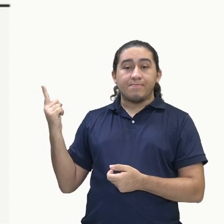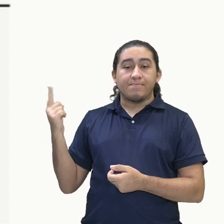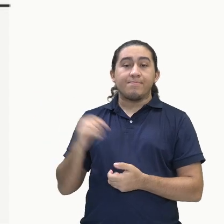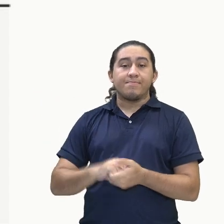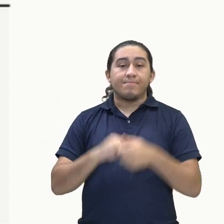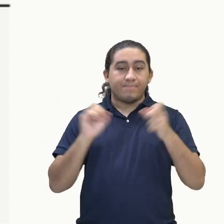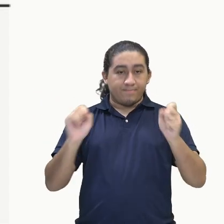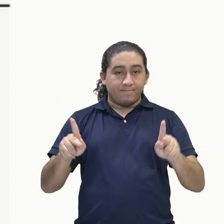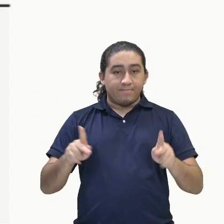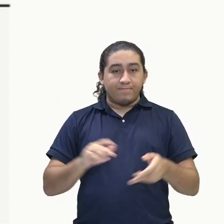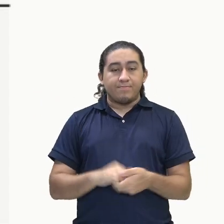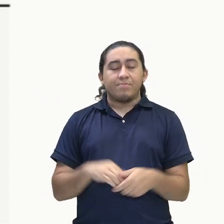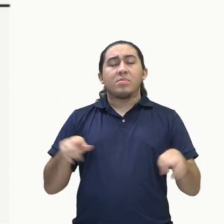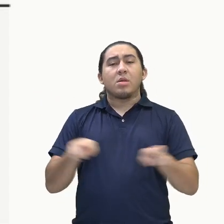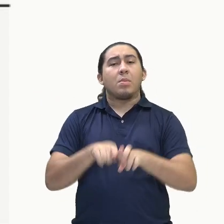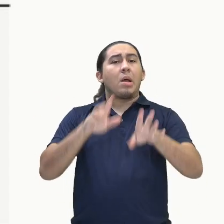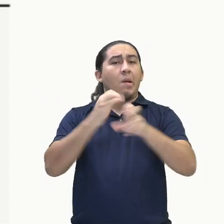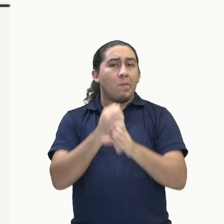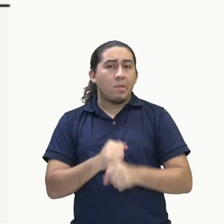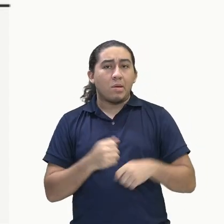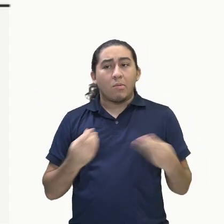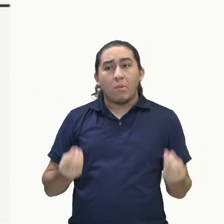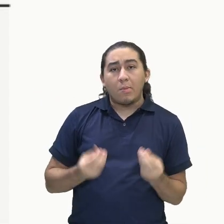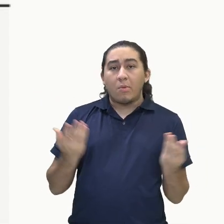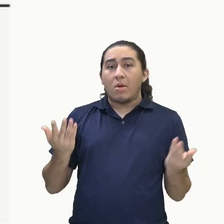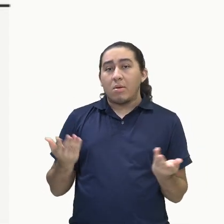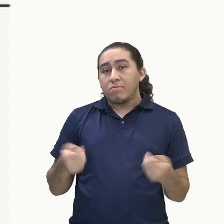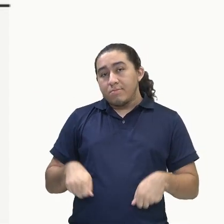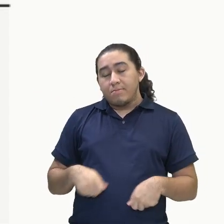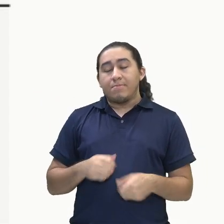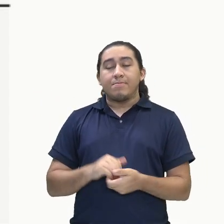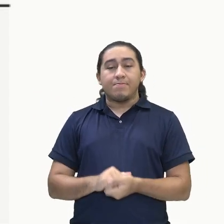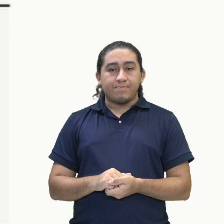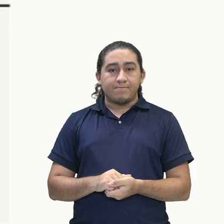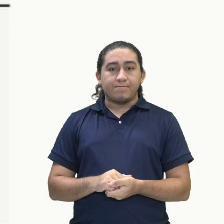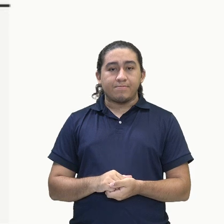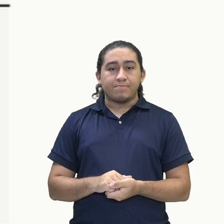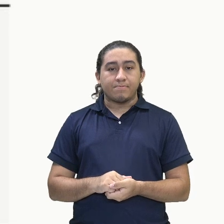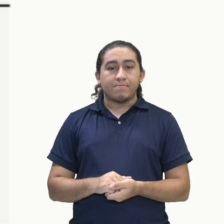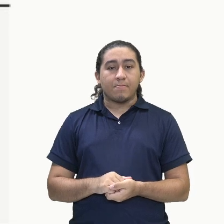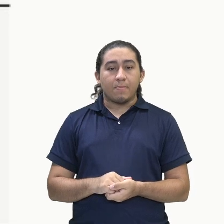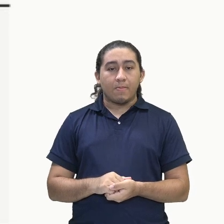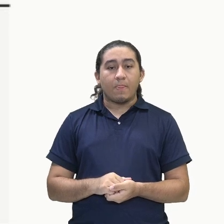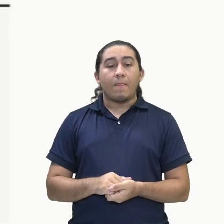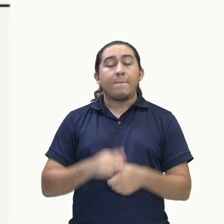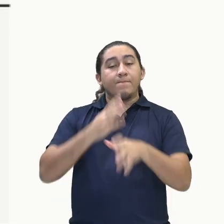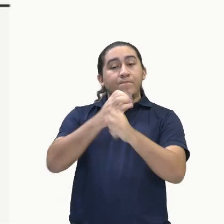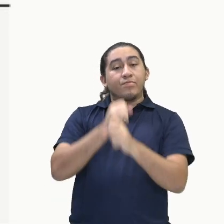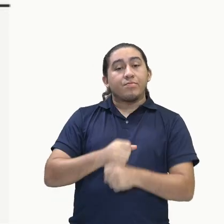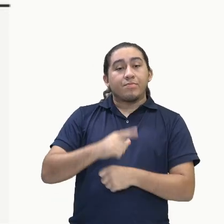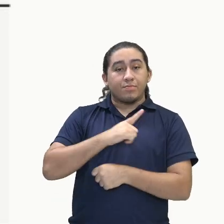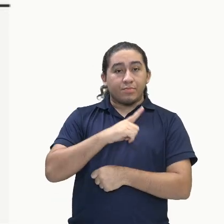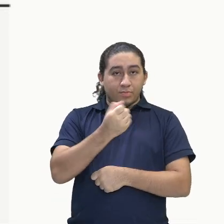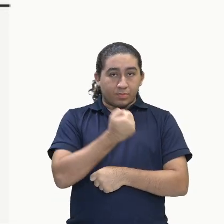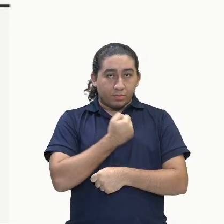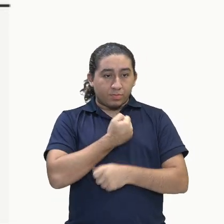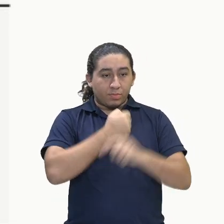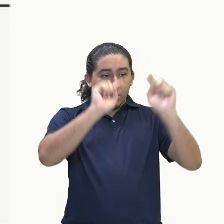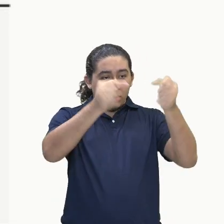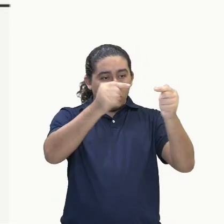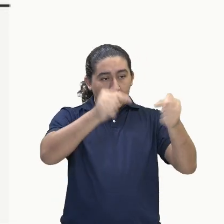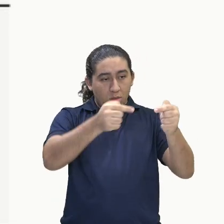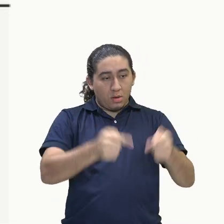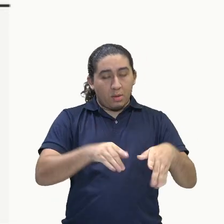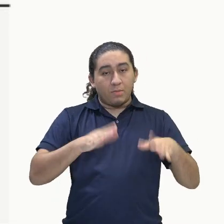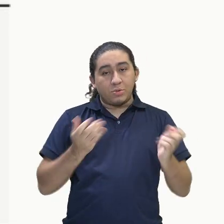beleza? E para calcular essa probabilidade, professor? Para calcular essa probabilidade, nós vamos pegar o número de combinações possíveis.